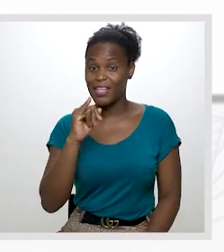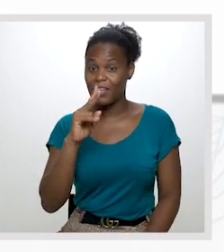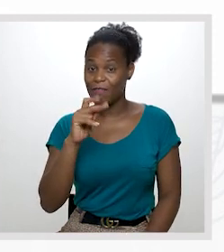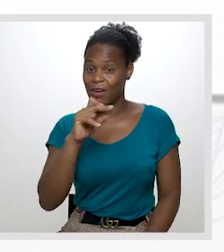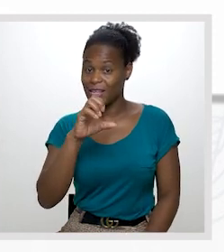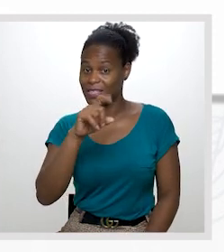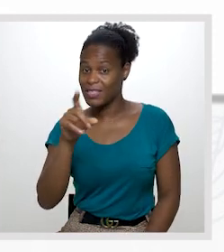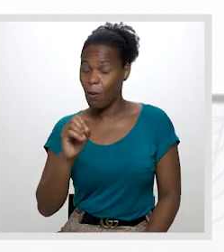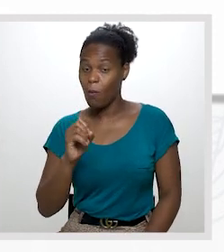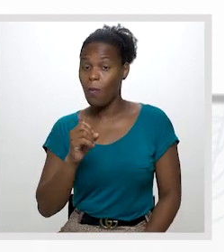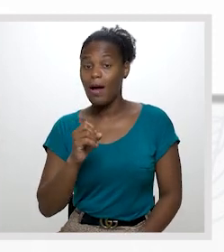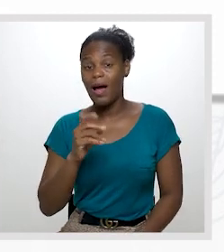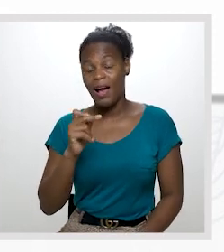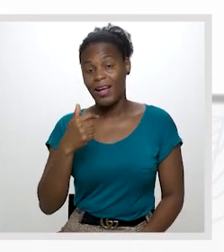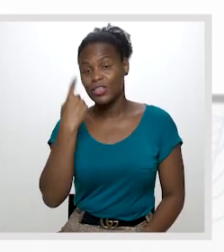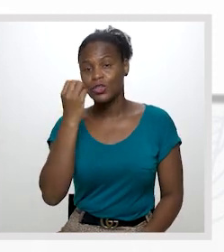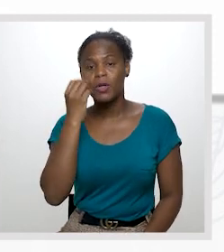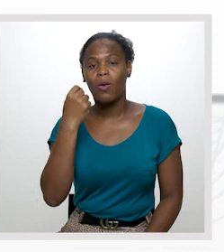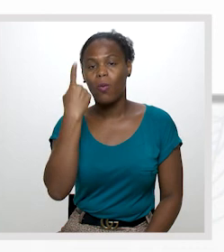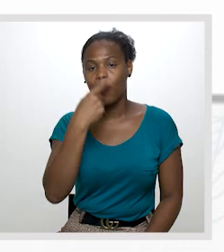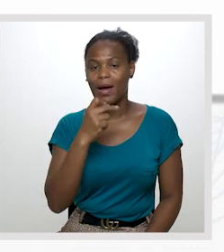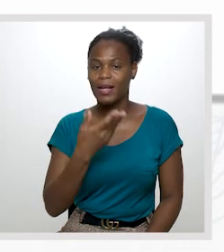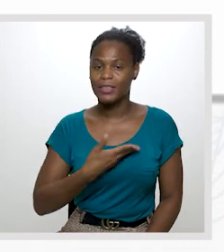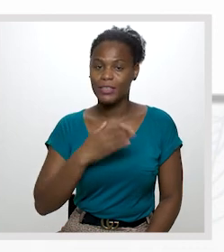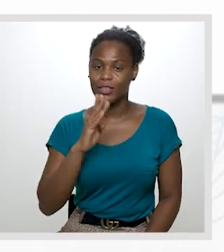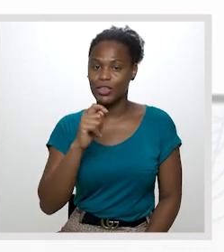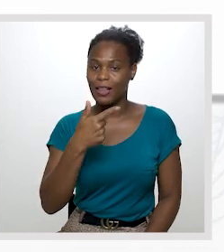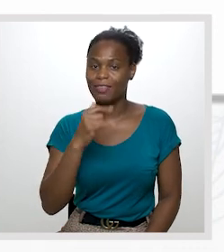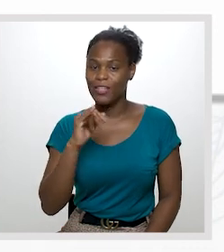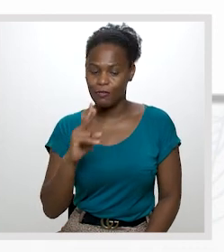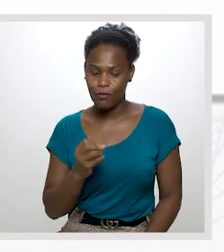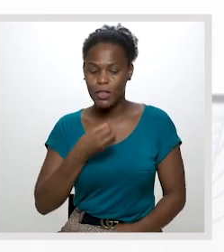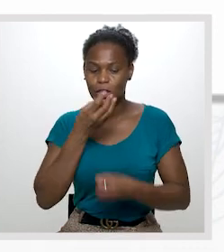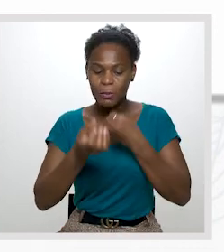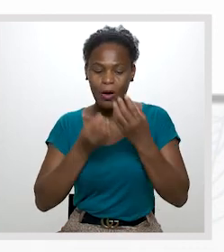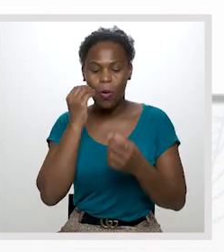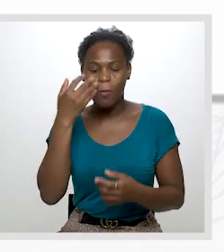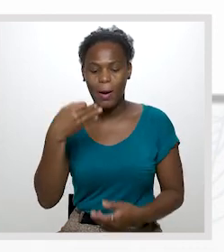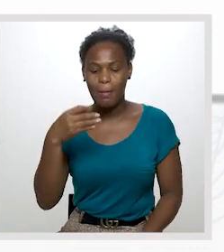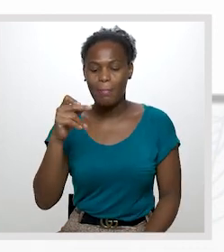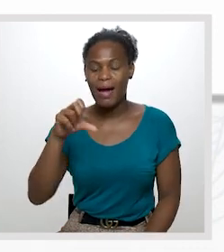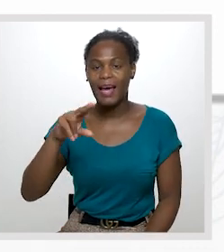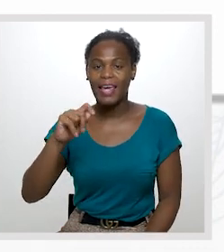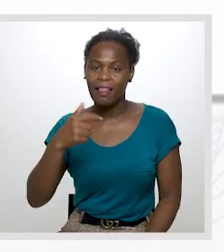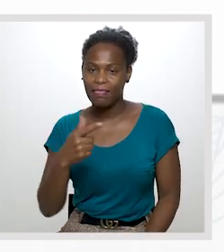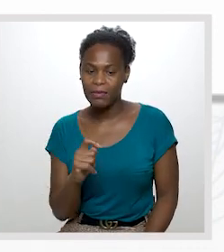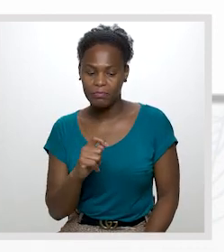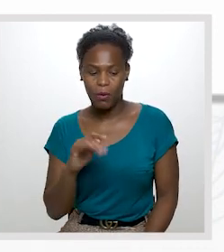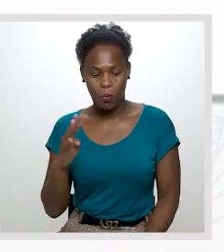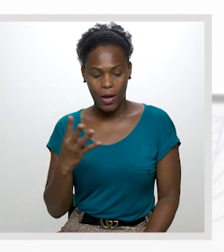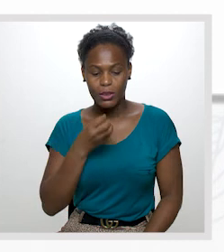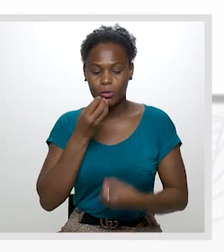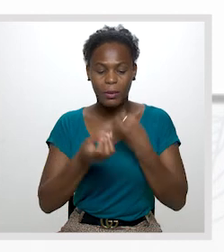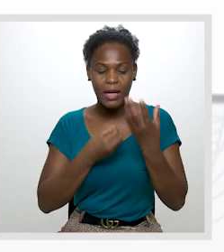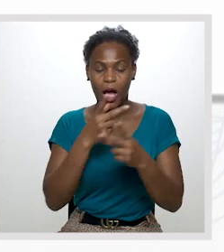porque utiliza-se adjetivos para descrever o substantivo paquete. E na 4 questão,